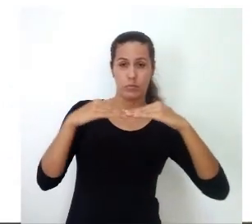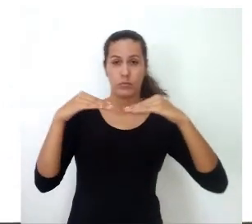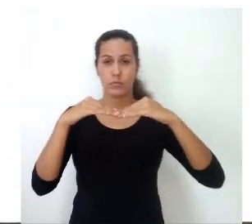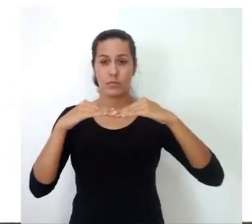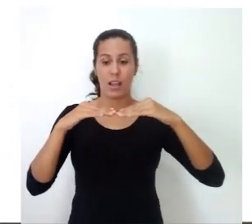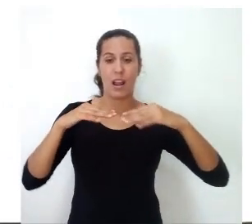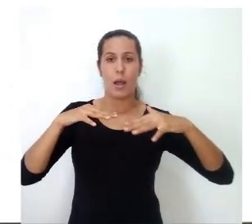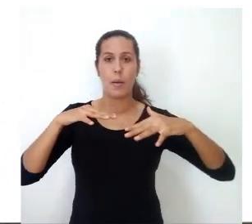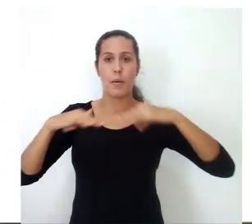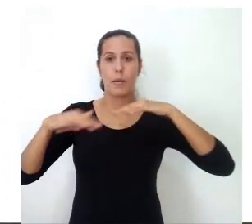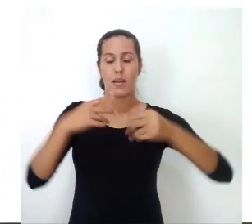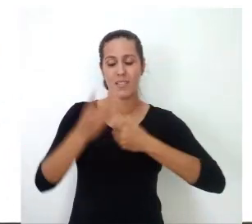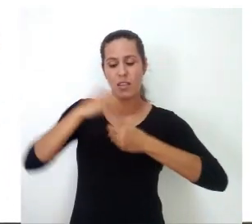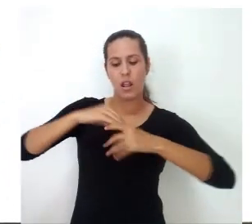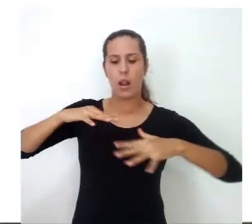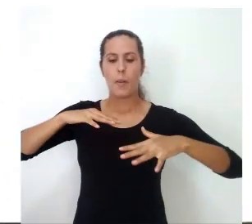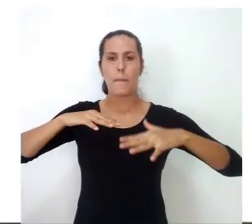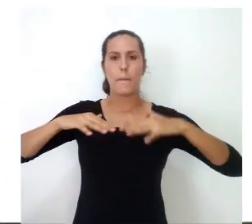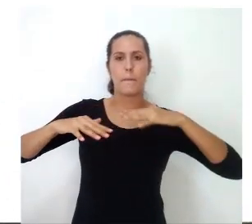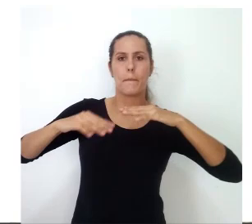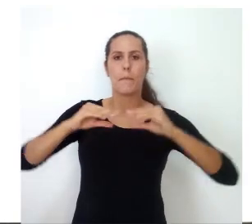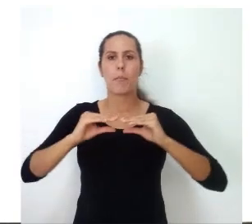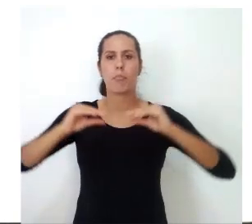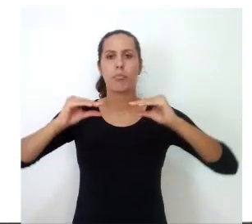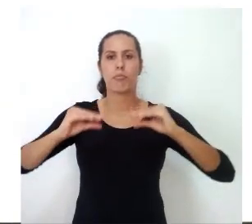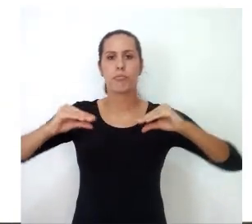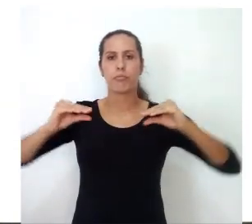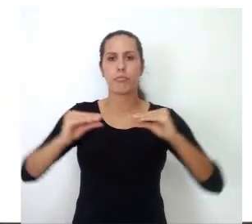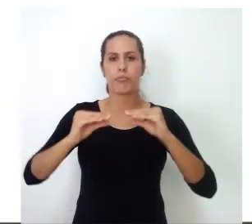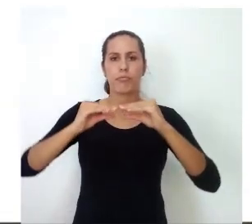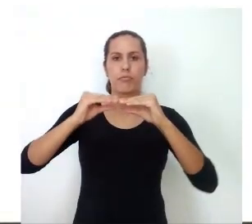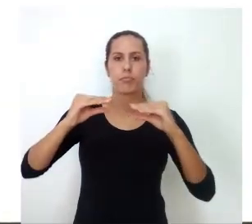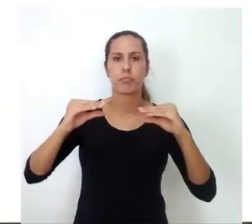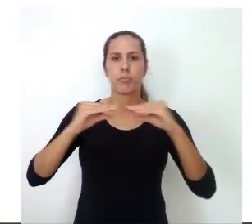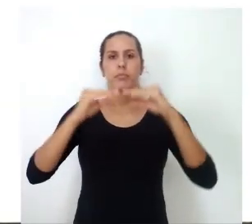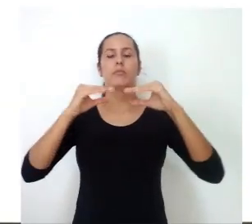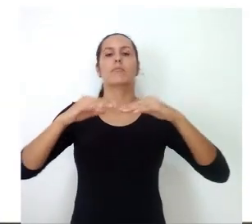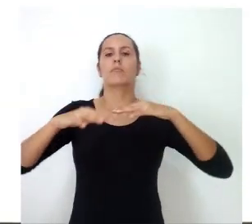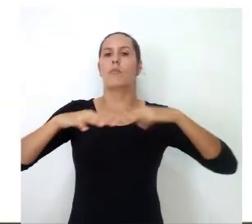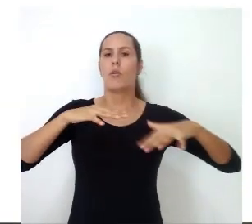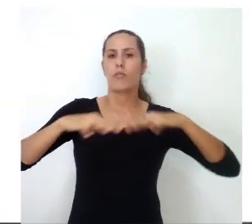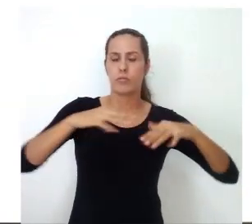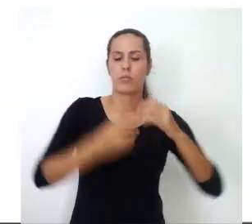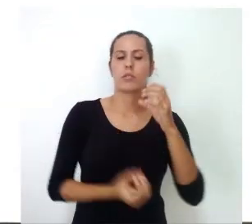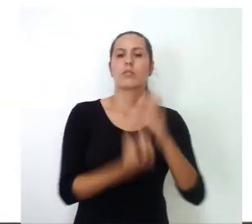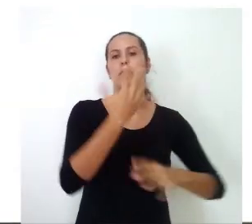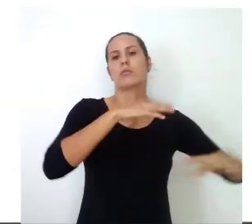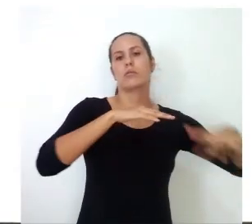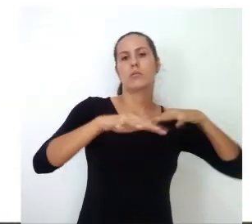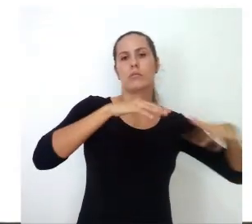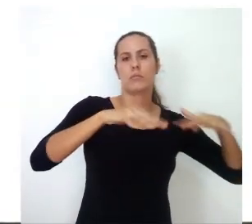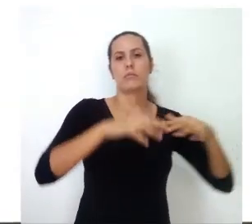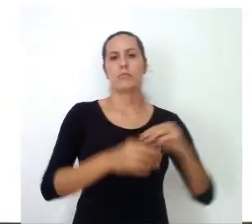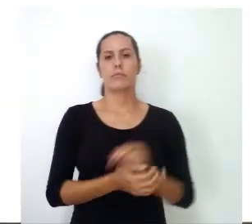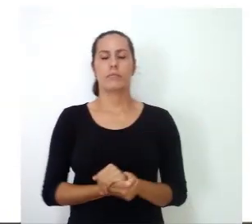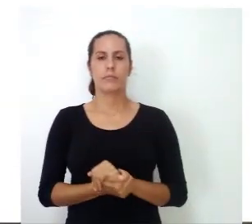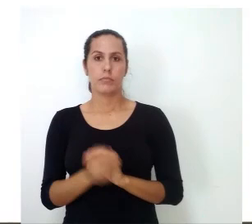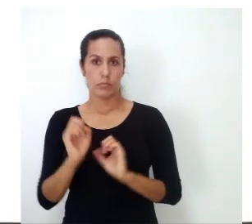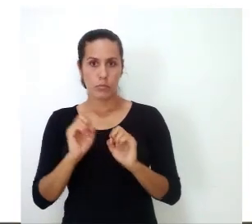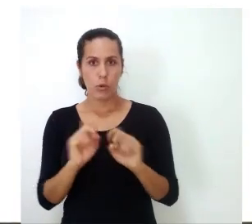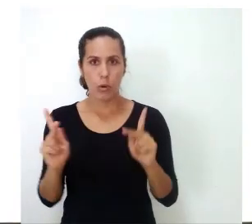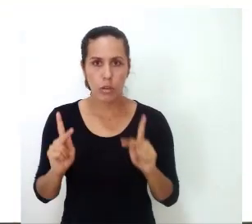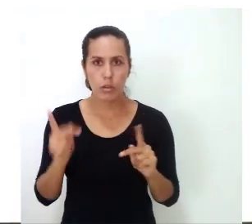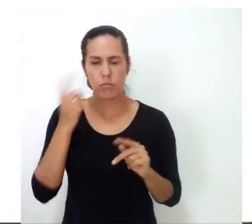placas tectônicas, elas se movimentam. E essa movimentação dá origem aos